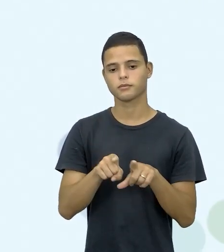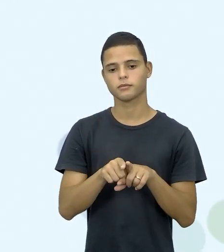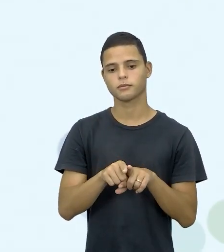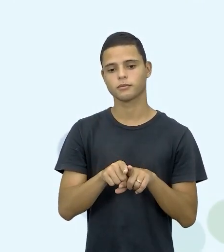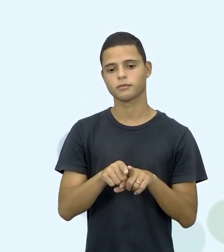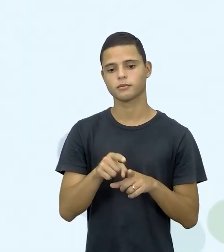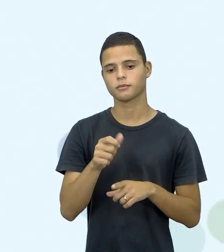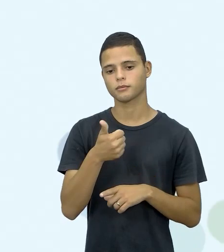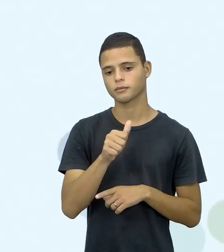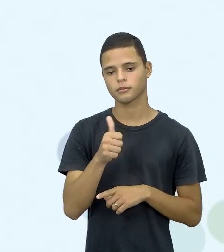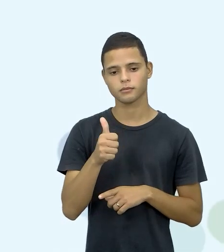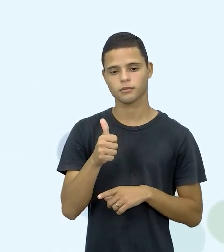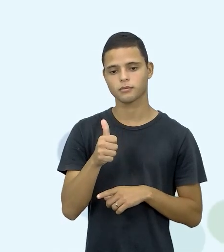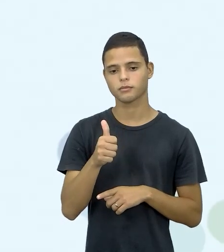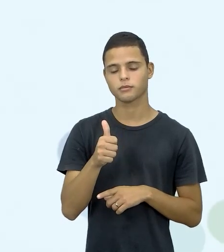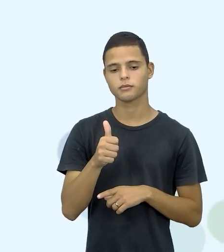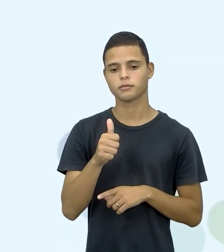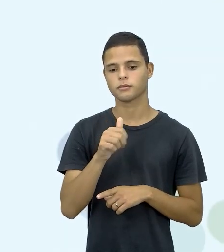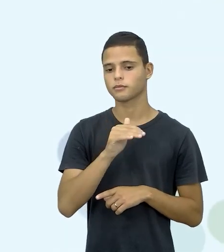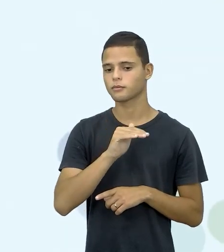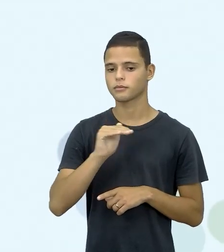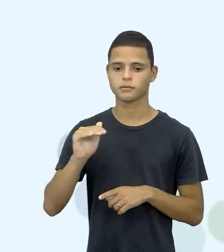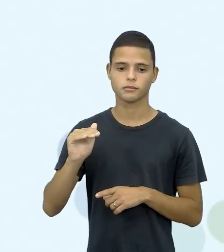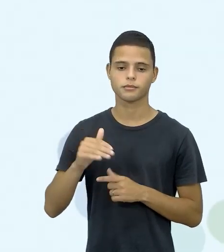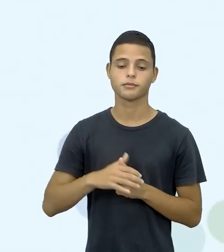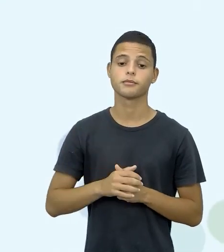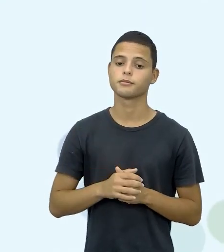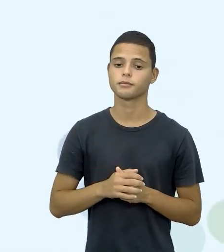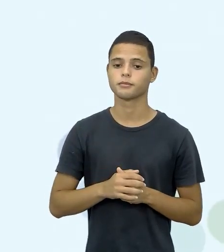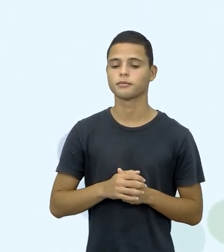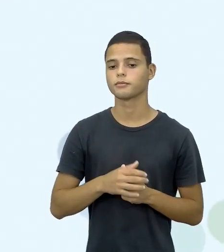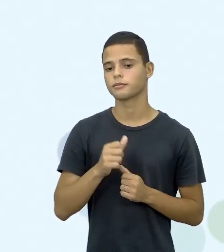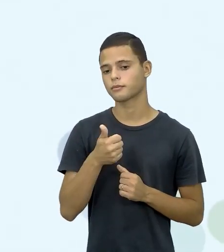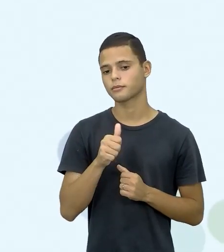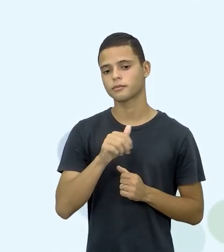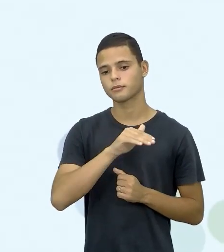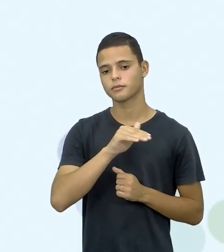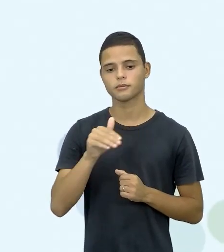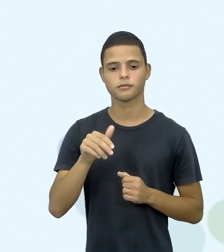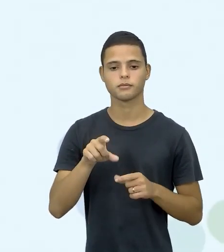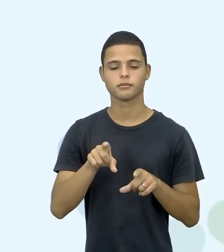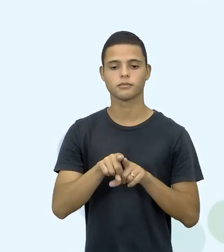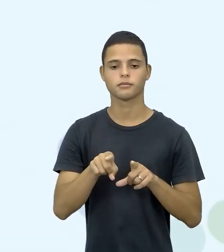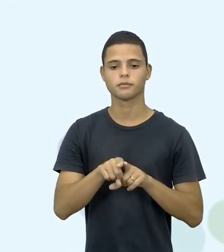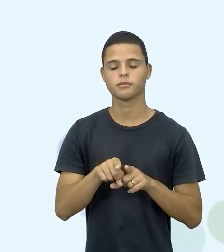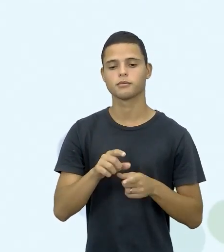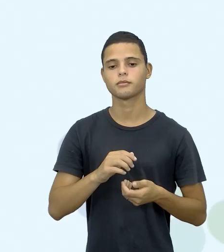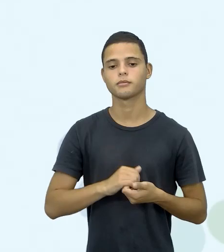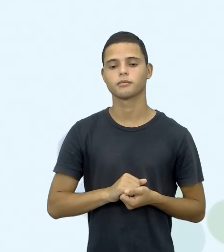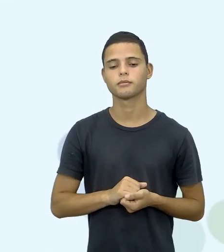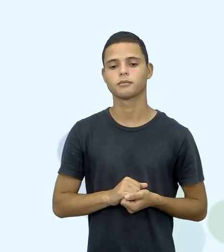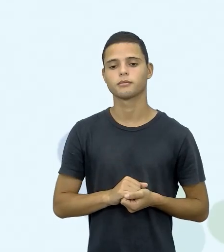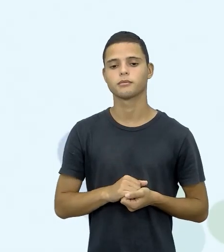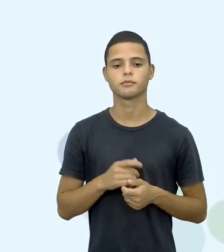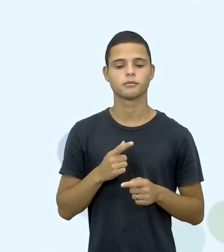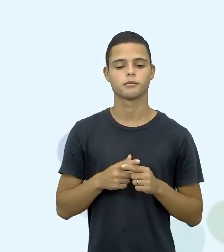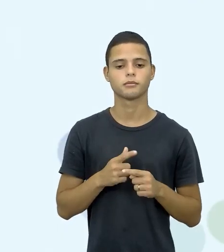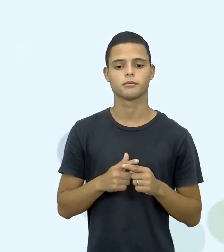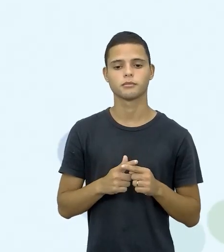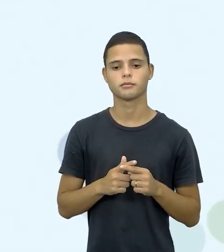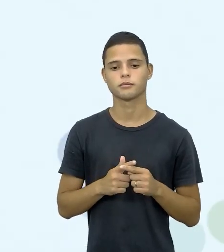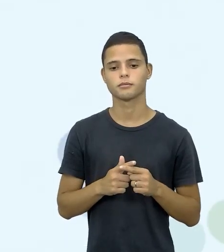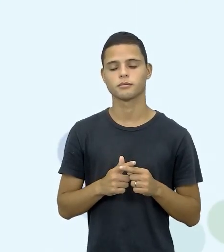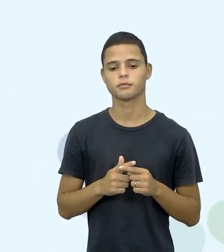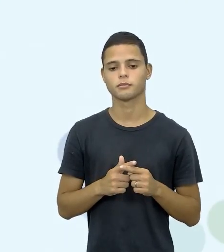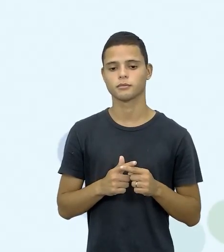dar 11,5, né? Mais ou menos. Aqui vai dar 11,5 também, ó, 11,5. Porque o que eu estou fazendo? Eu